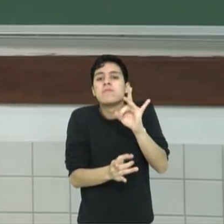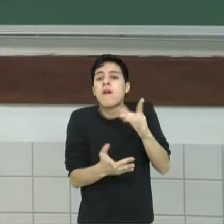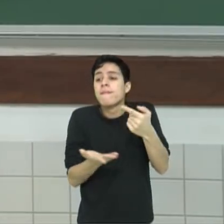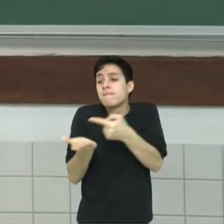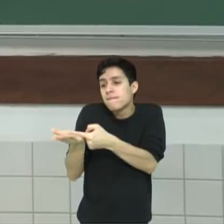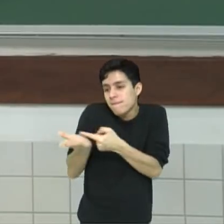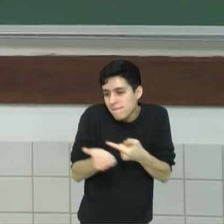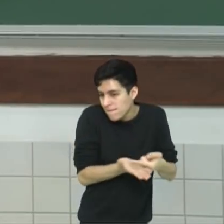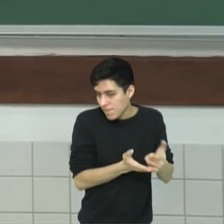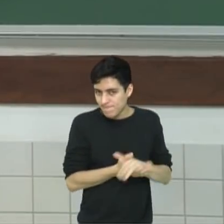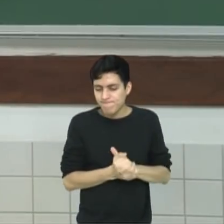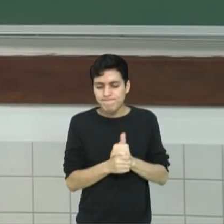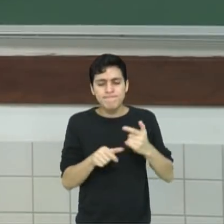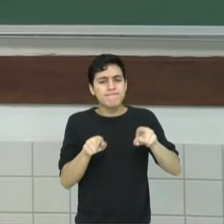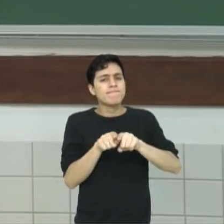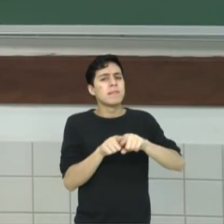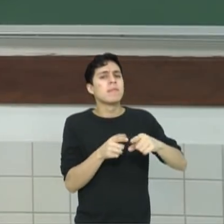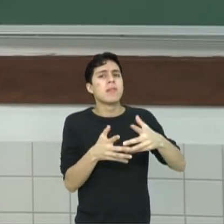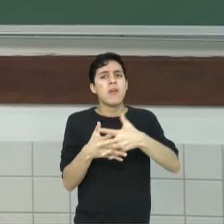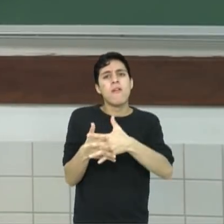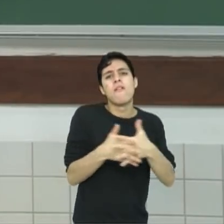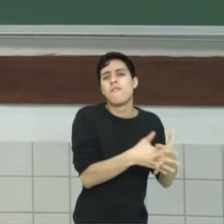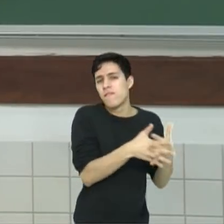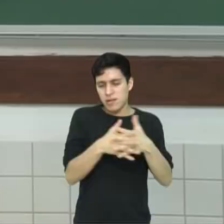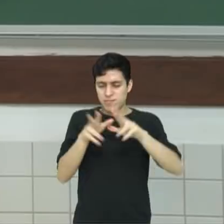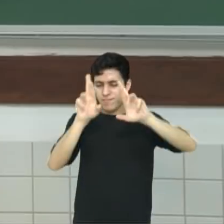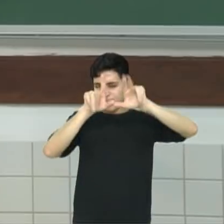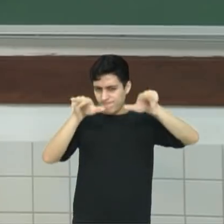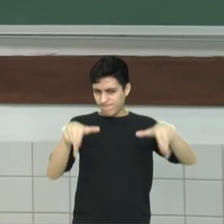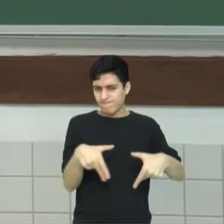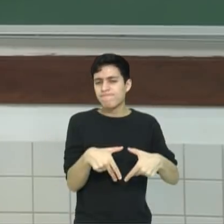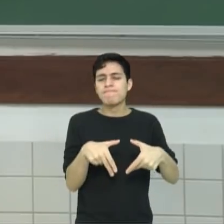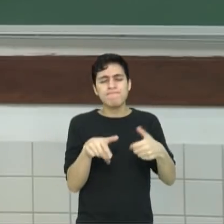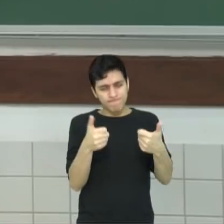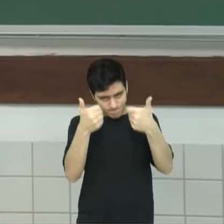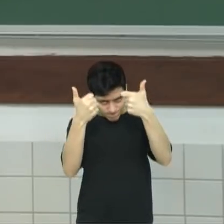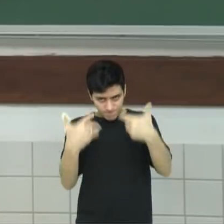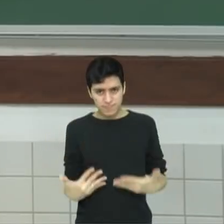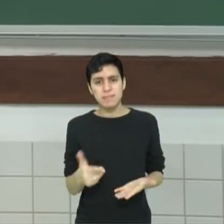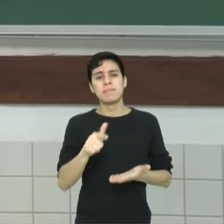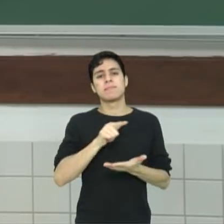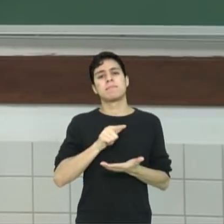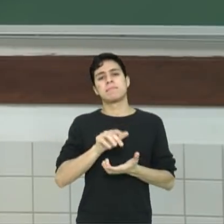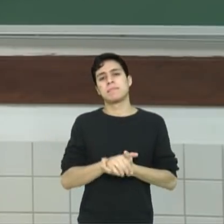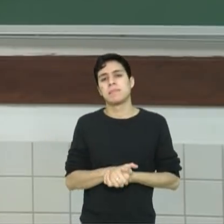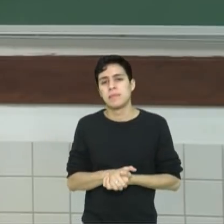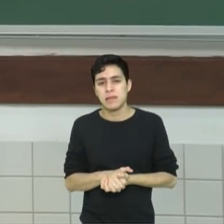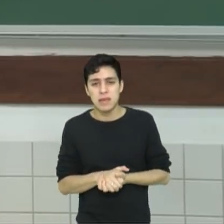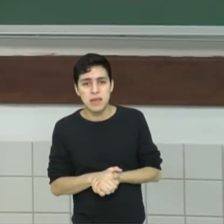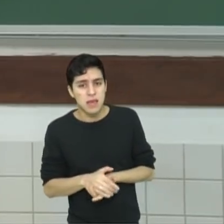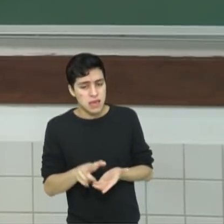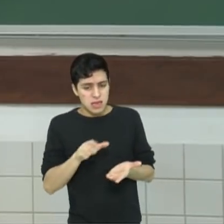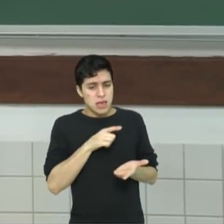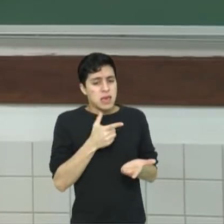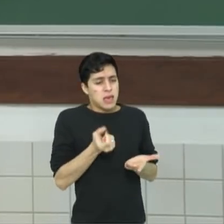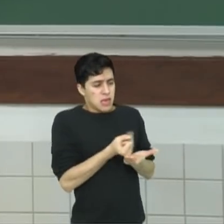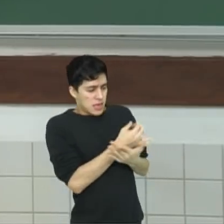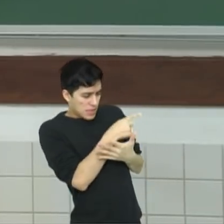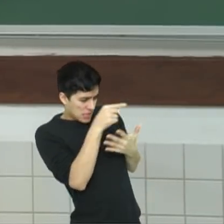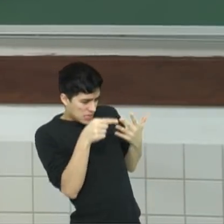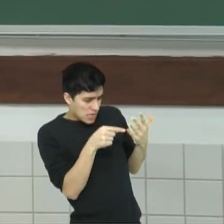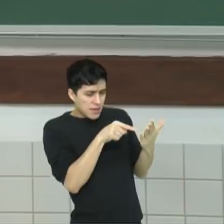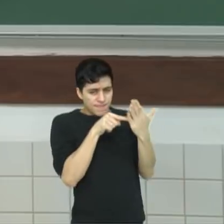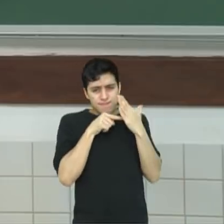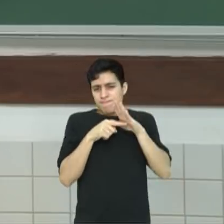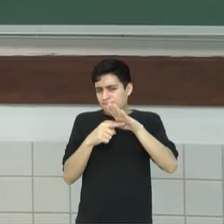chamados conflitos étnicos, que nós vamos discutir um pouco sobre isso. Eu trouxe para vocês algumas fontes, algumas questões relacionadas